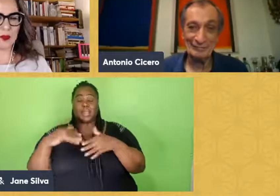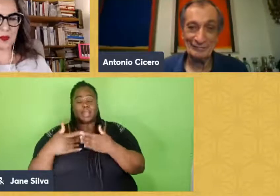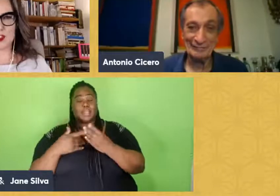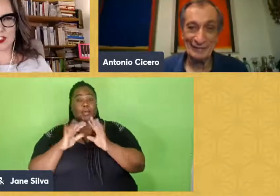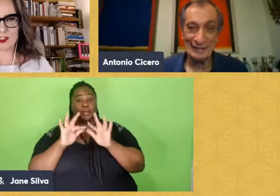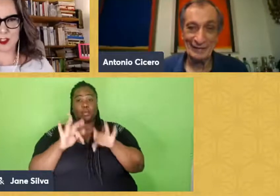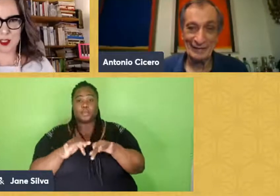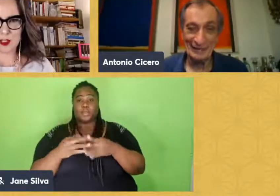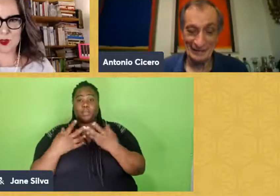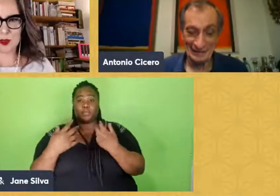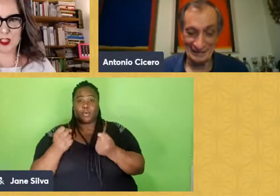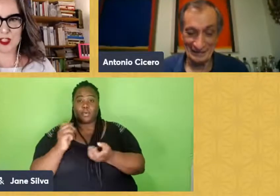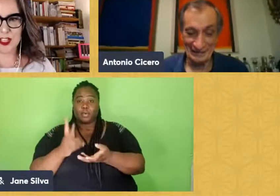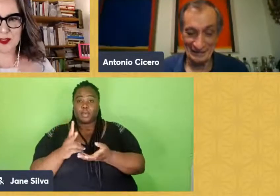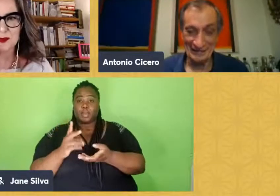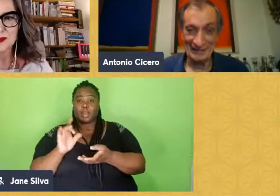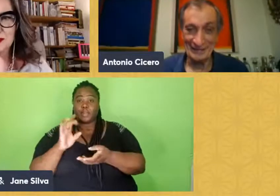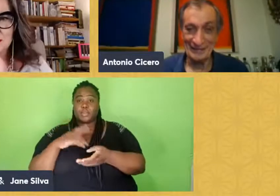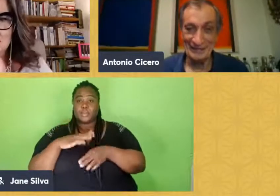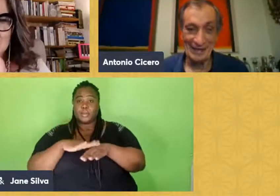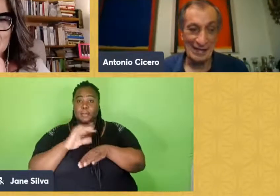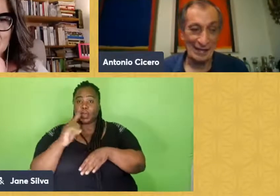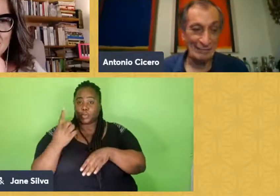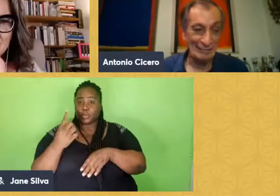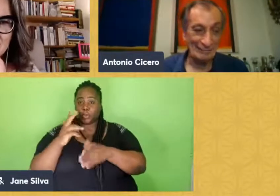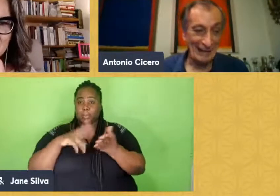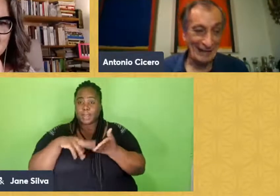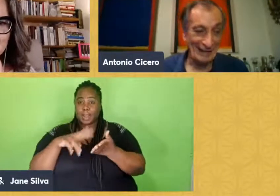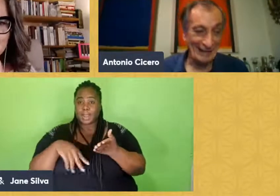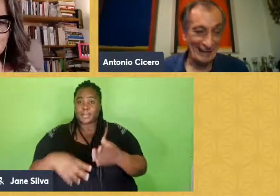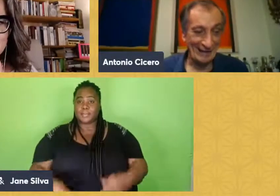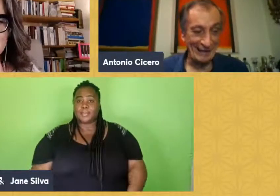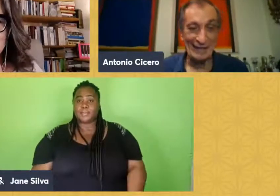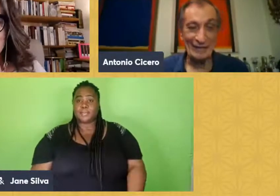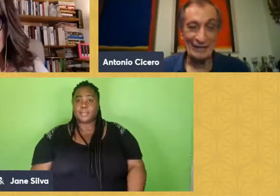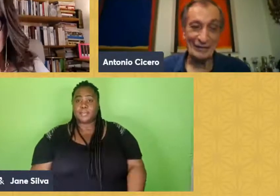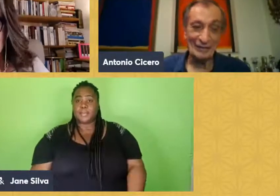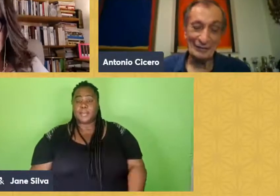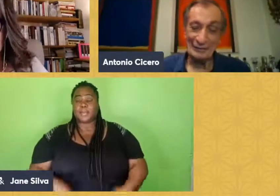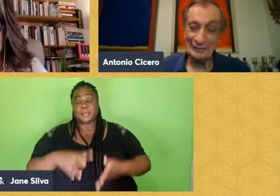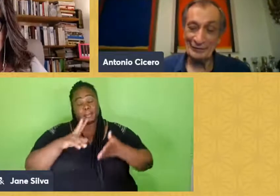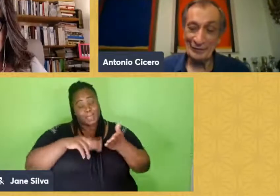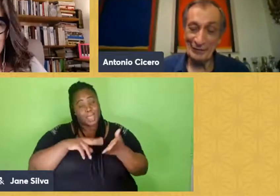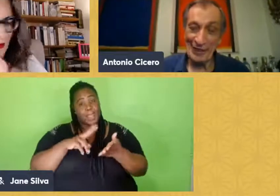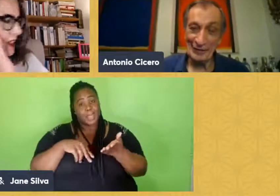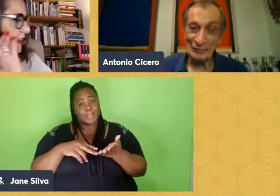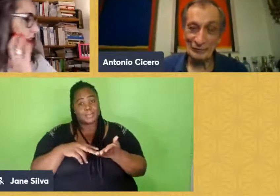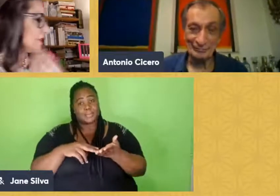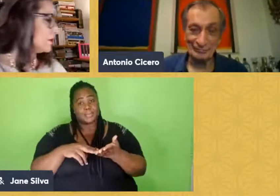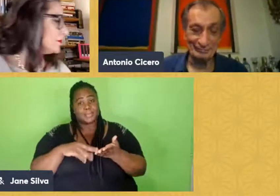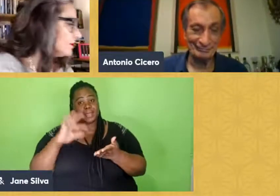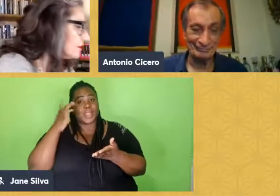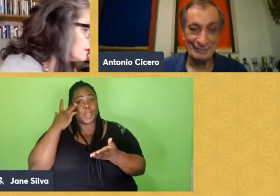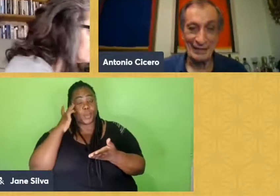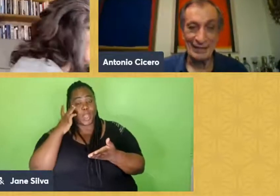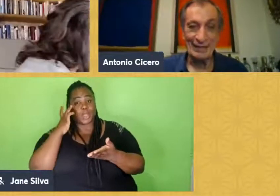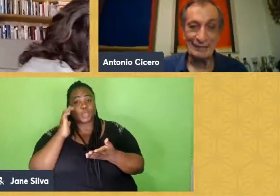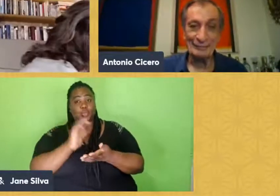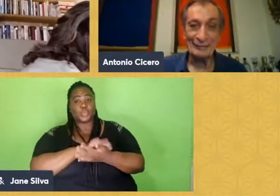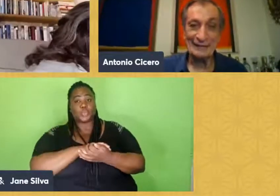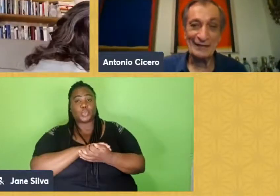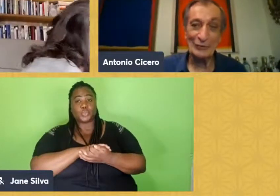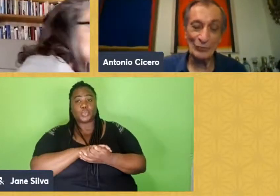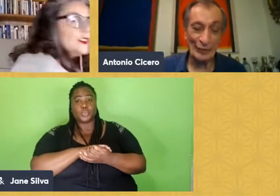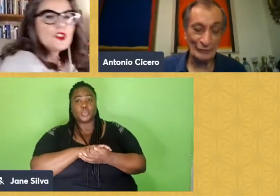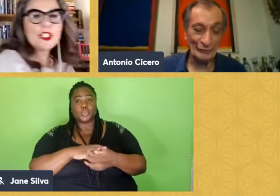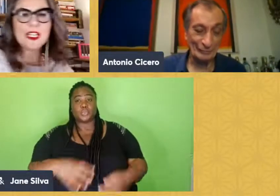Então vamos. Só tem mais um para a gente ler? Para ler, eu acho.